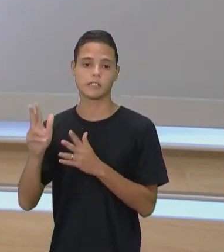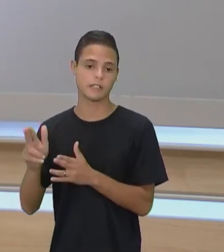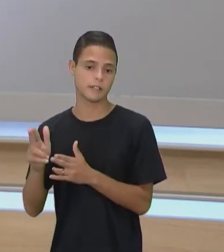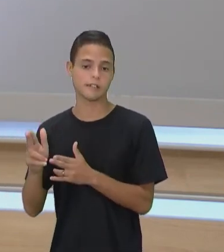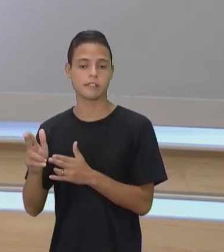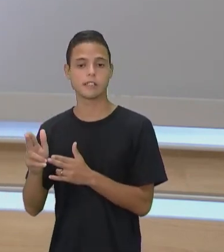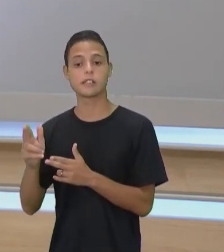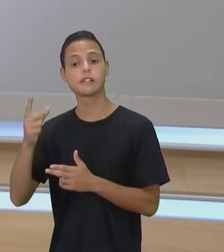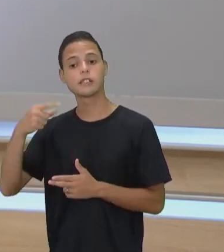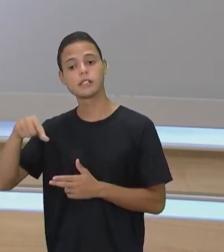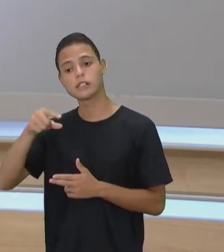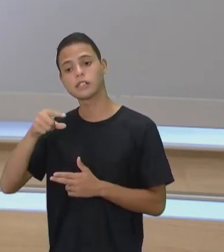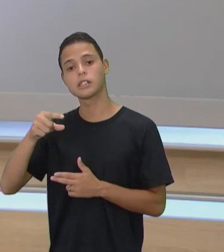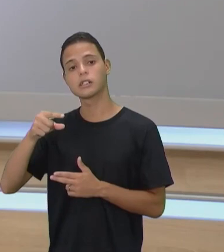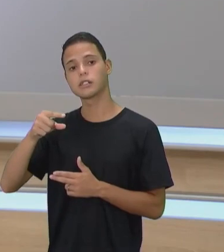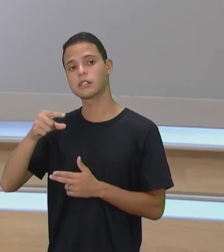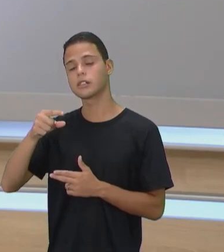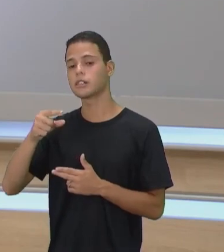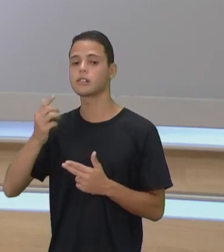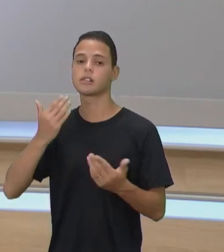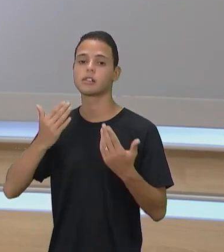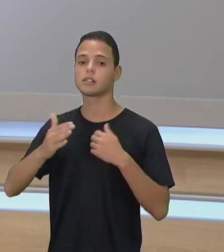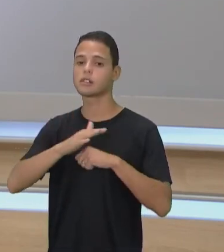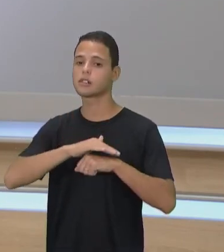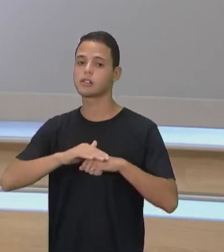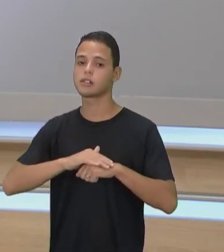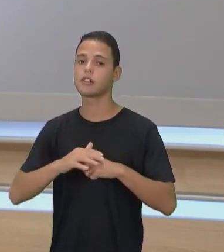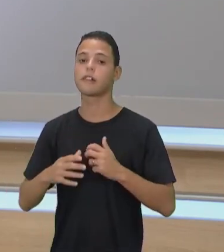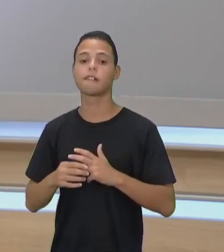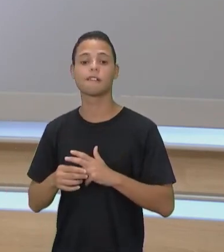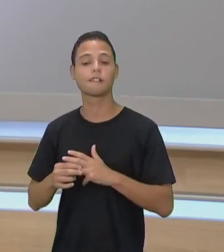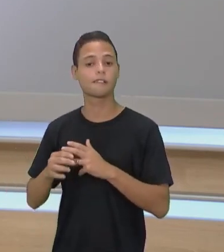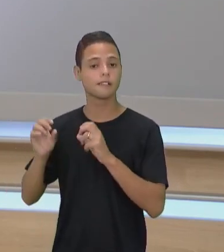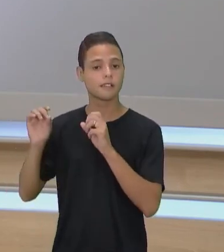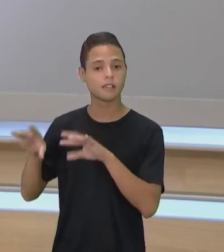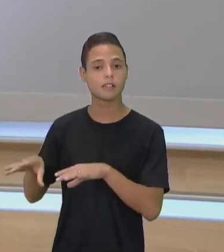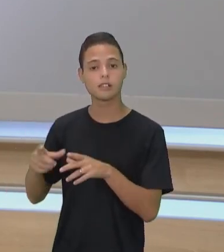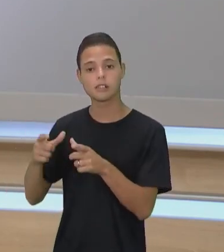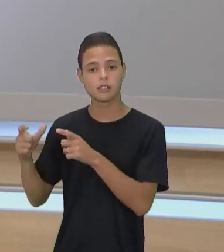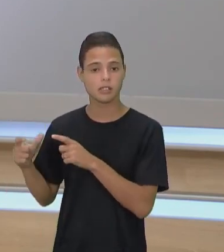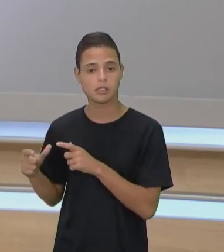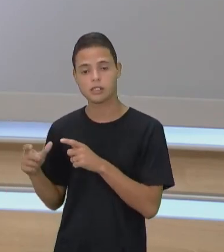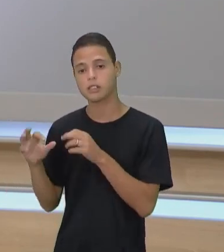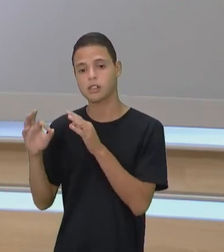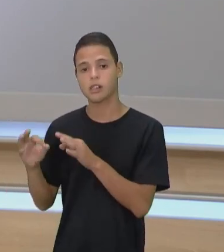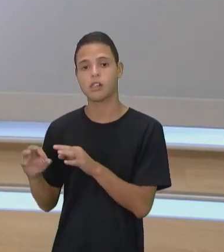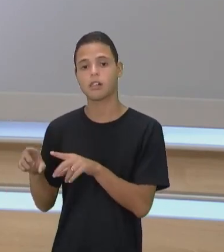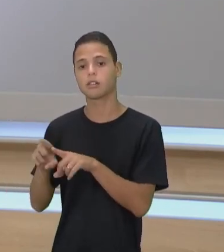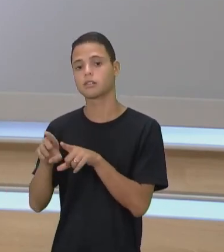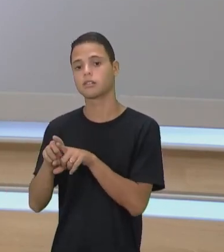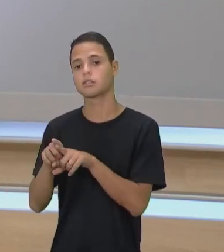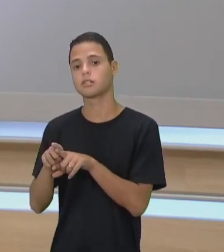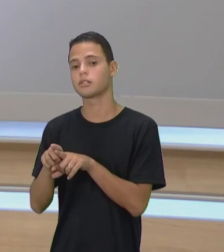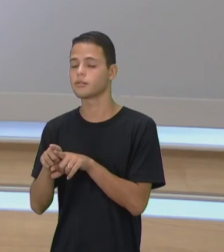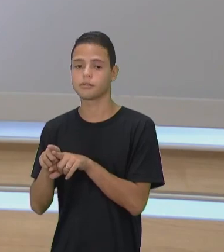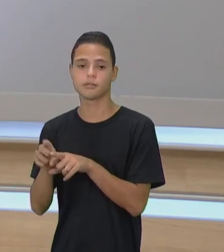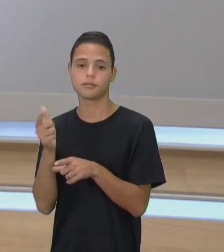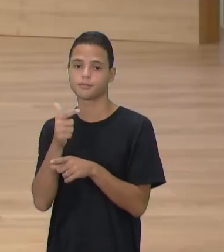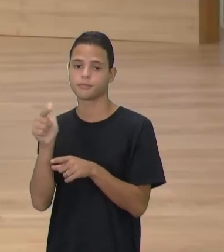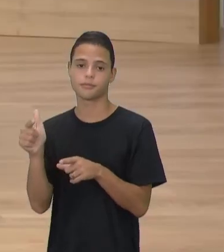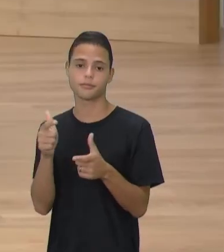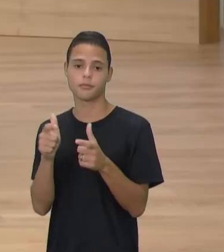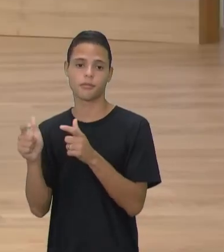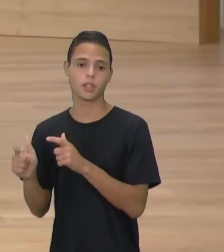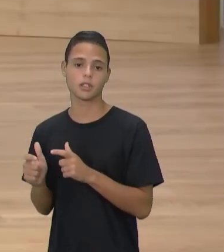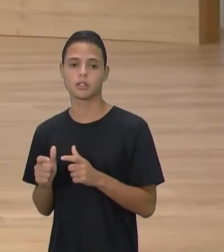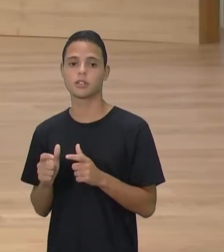da gente estar falando que a gente está jogando lixo em lugares que não são ideais, os lugares que são ideais também não são tão ideais assim.